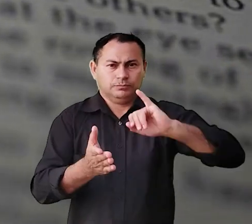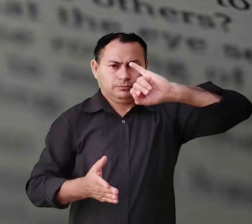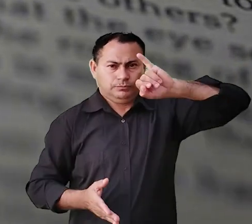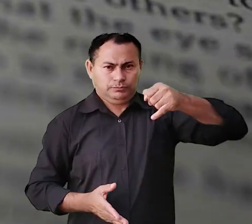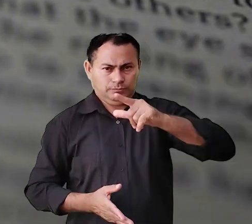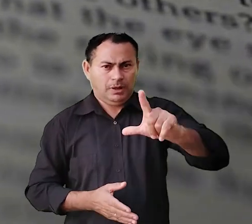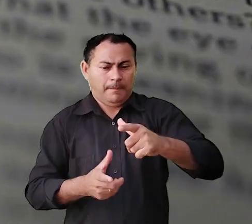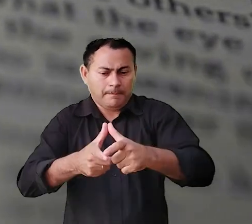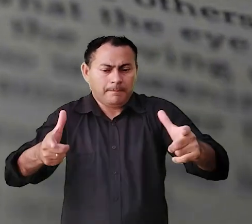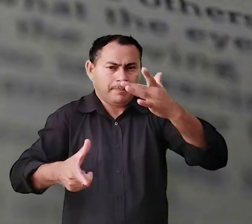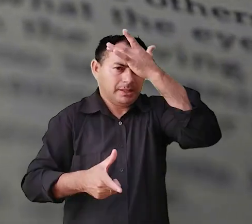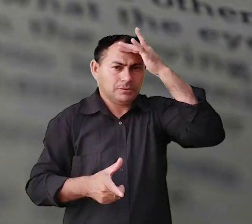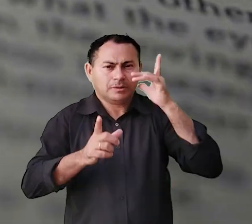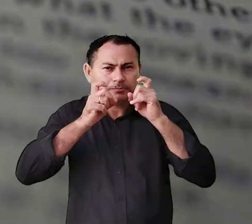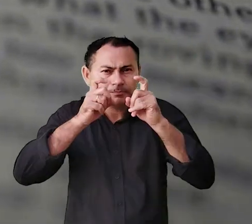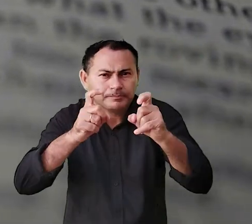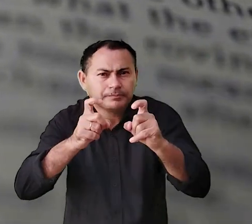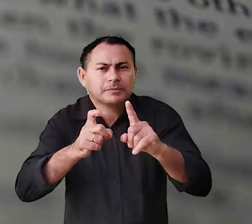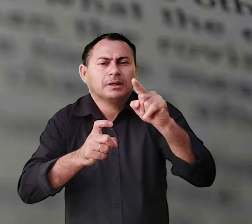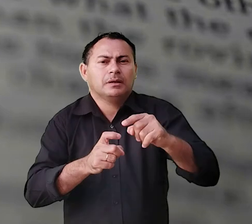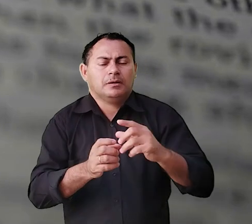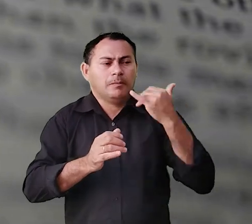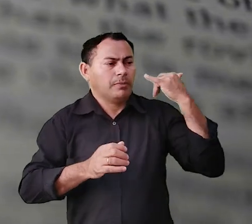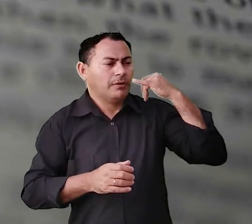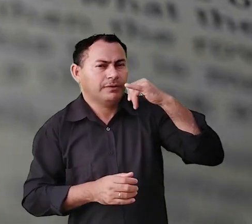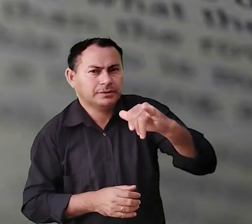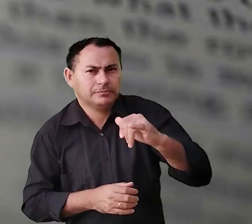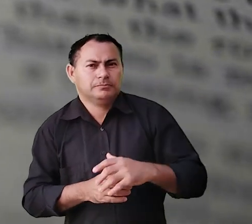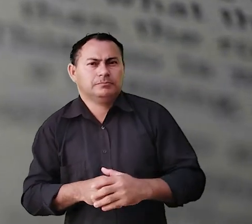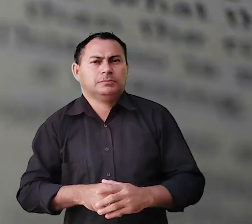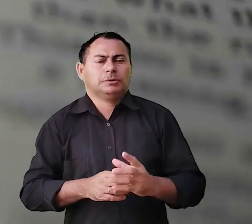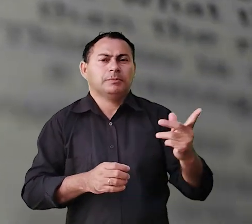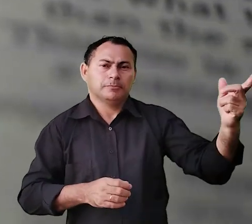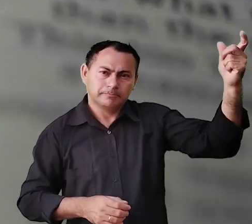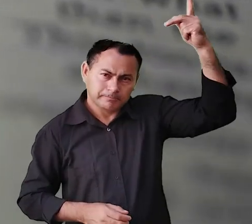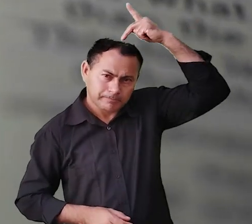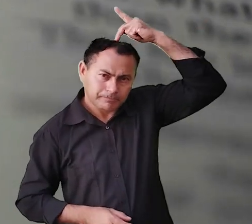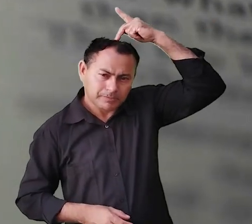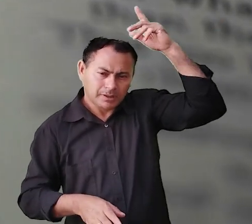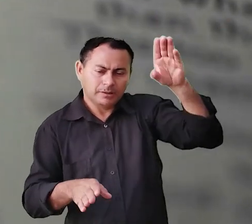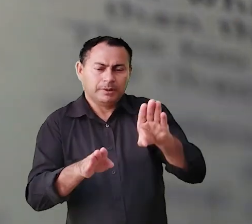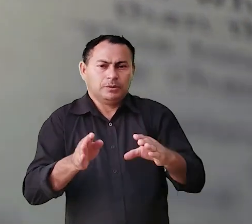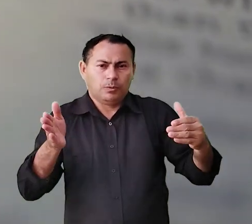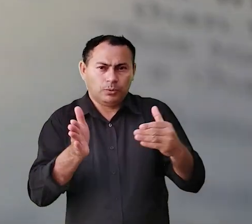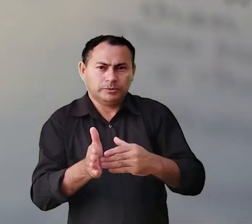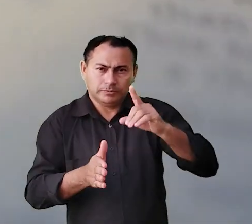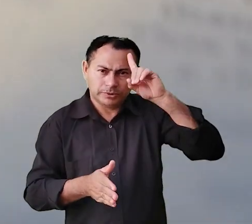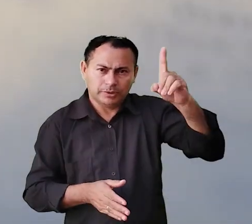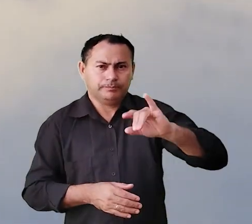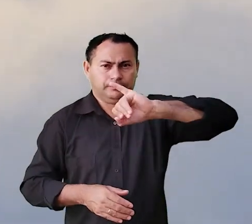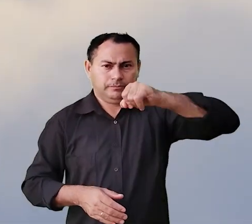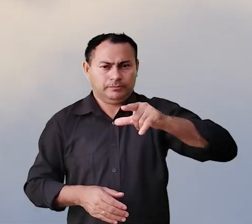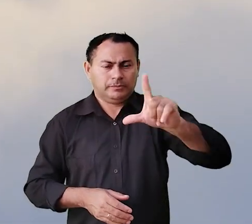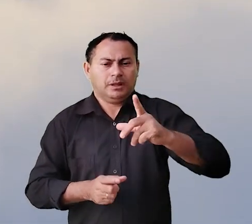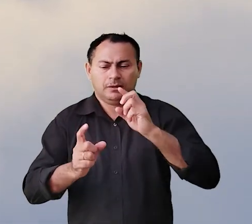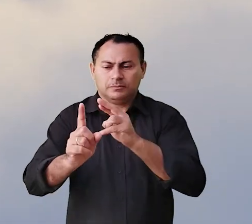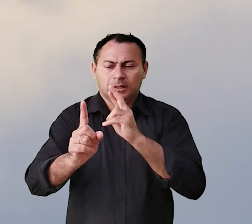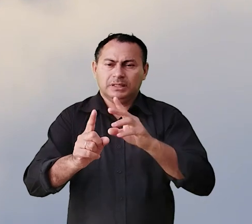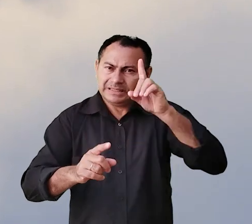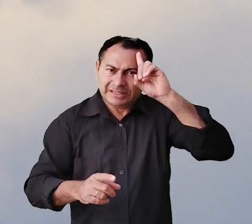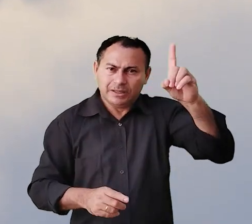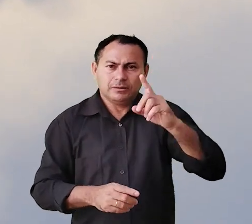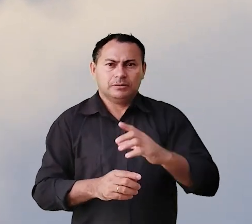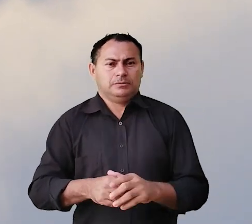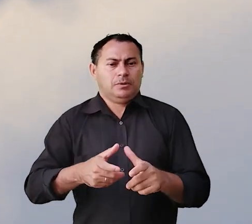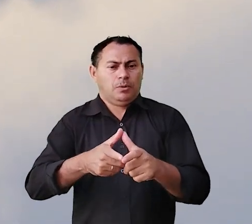do livro de Joel que a maioria das pessoas se interessa é a sua profecia sobre o Pentecostes e sobre os últimos dias. Joel se